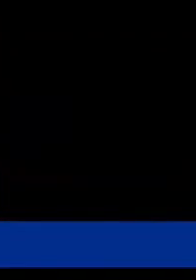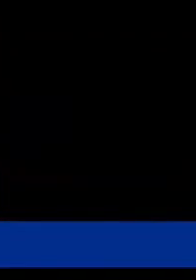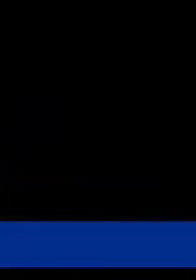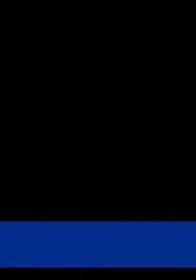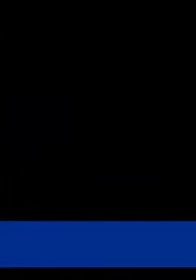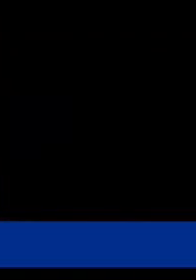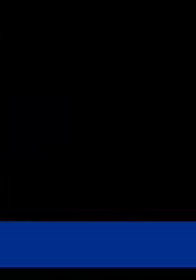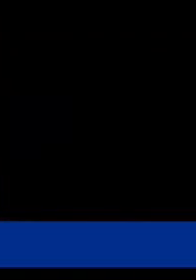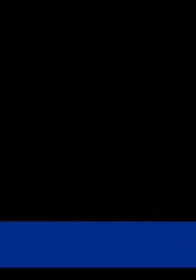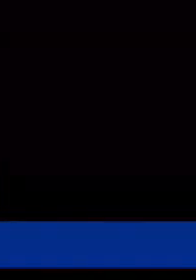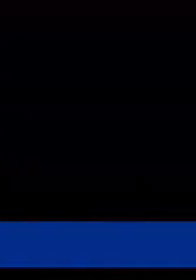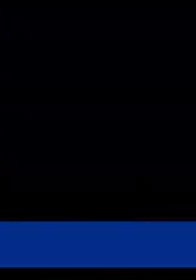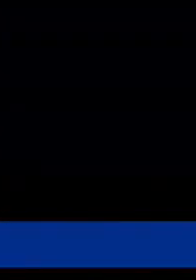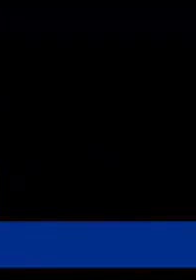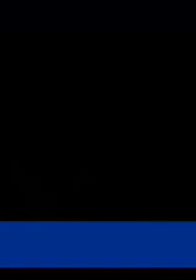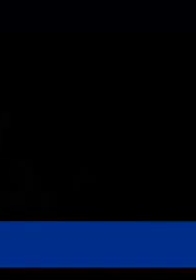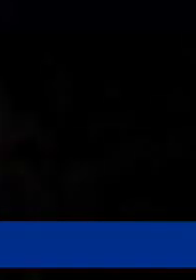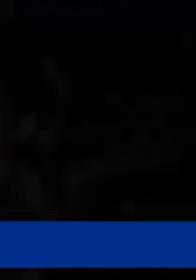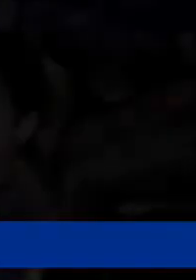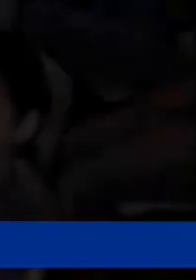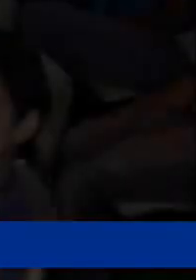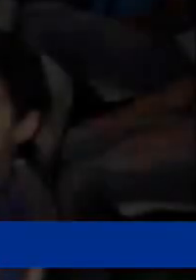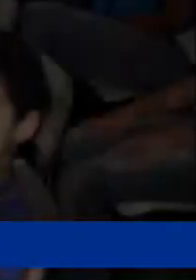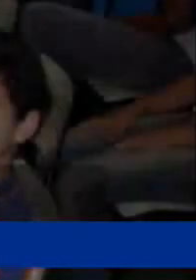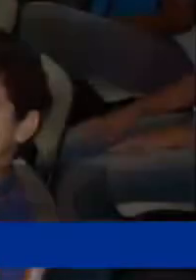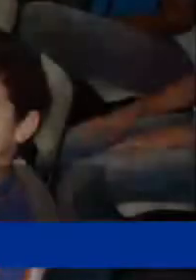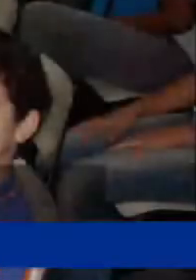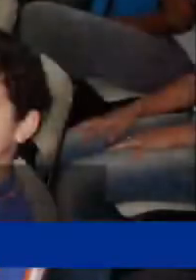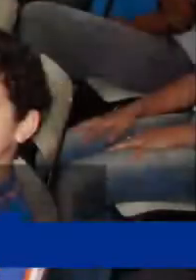foto de uma criança no colo da mãe,